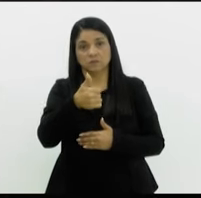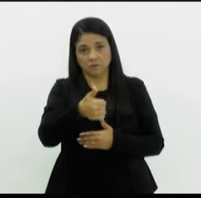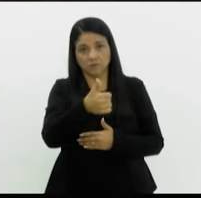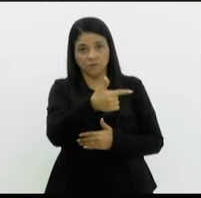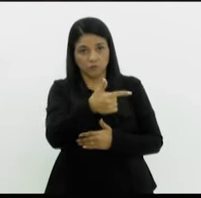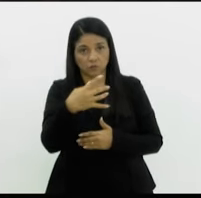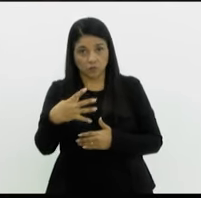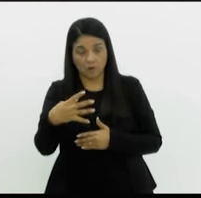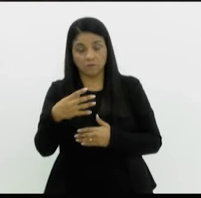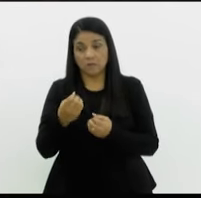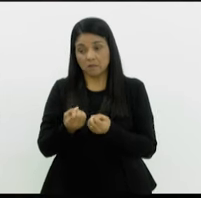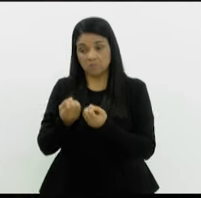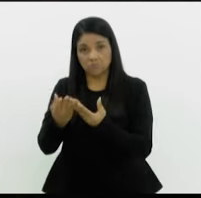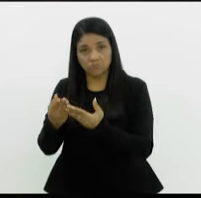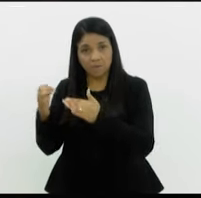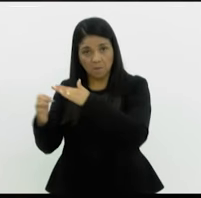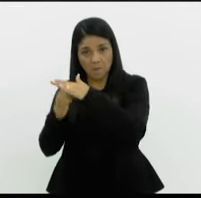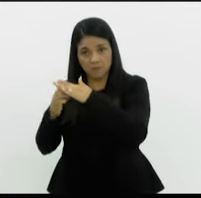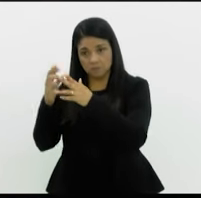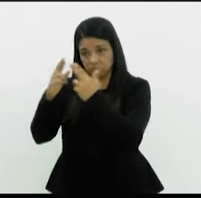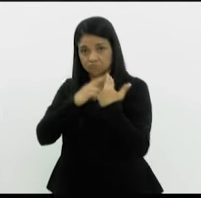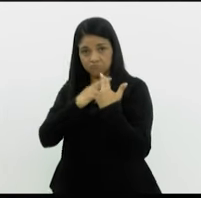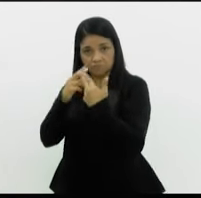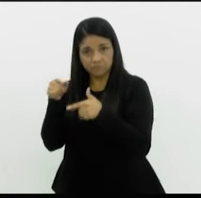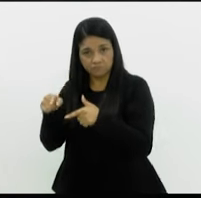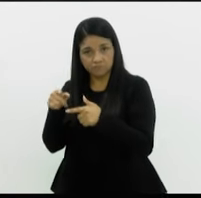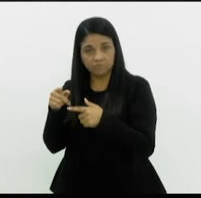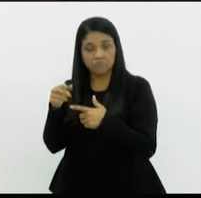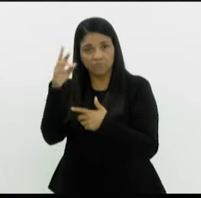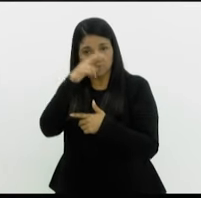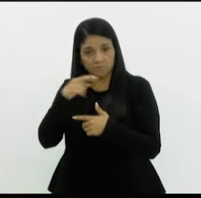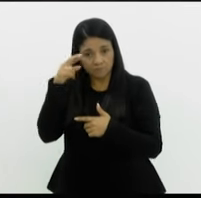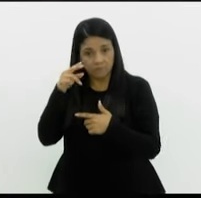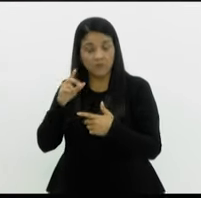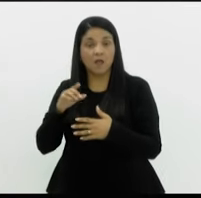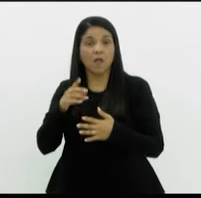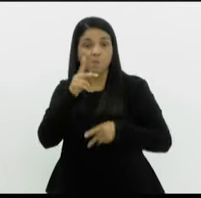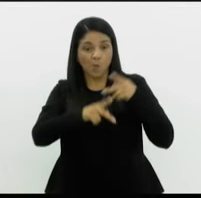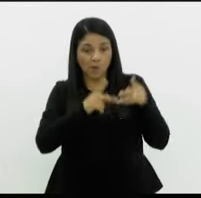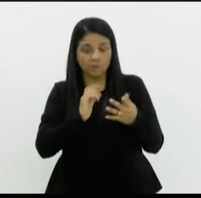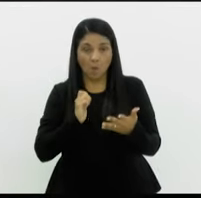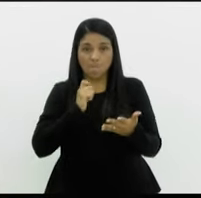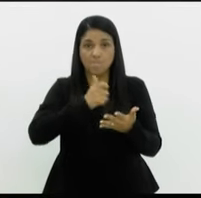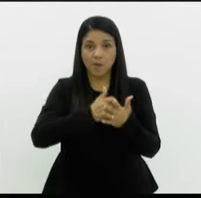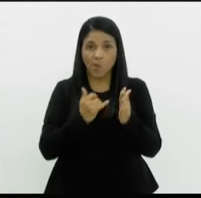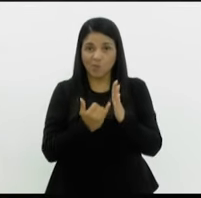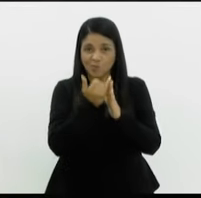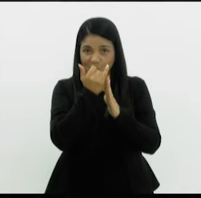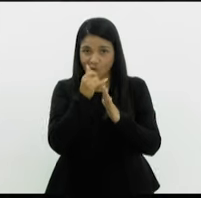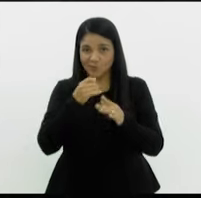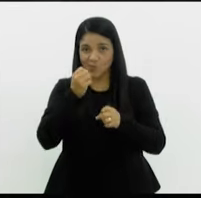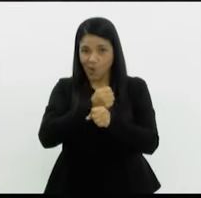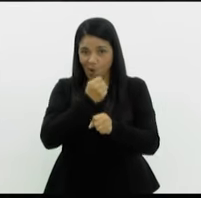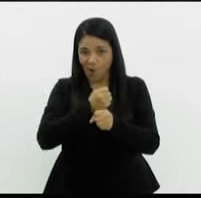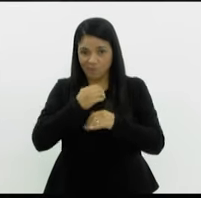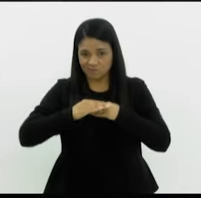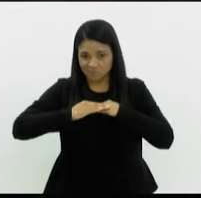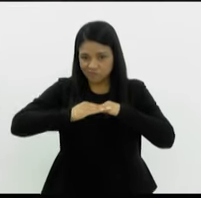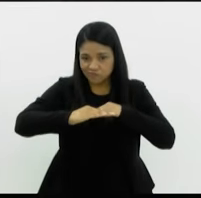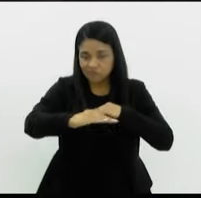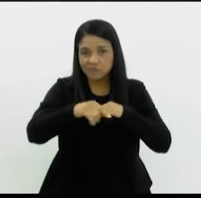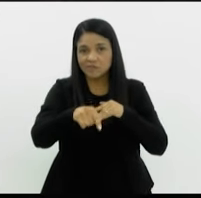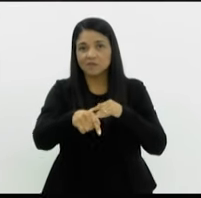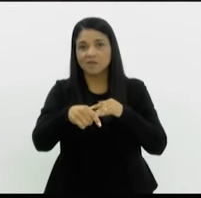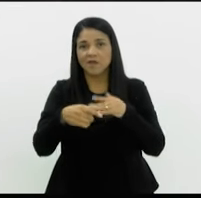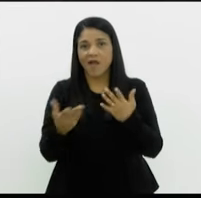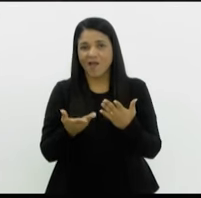essa concessionária, a população pagou os impostos para construir, e agora eles só sugam e não prestam um